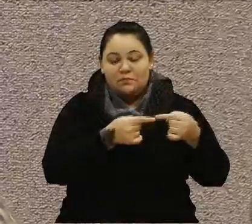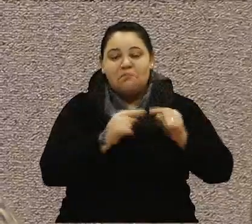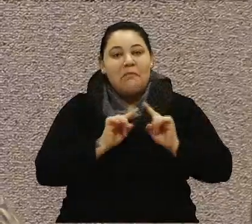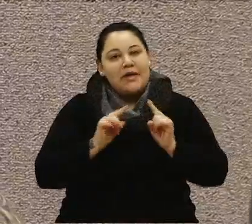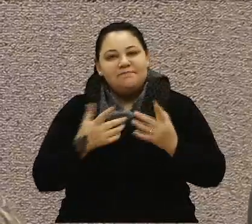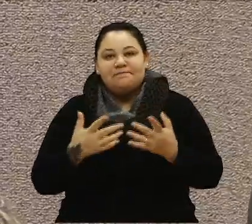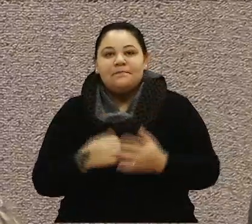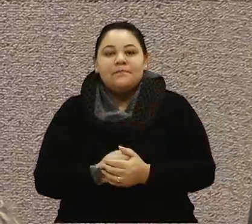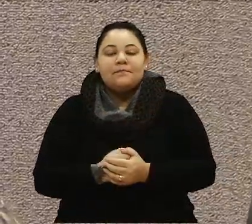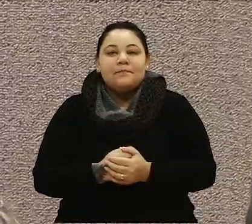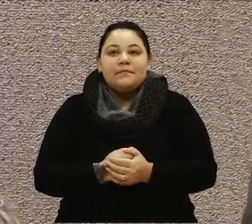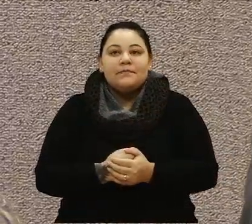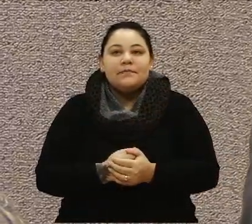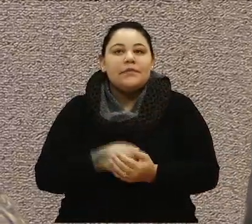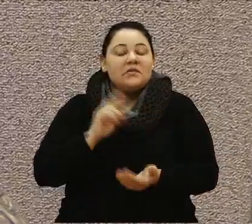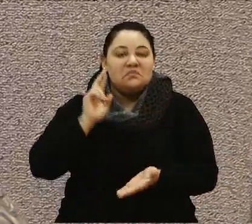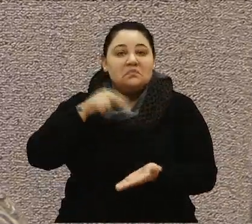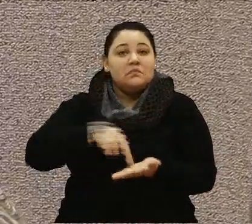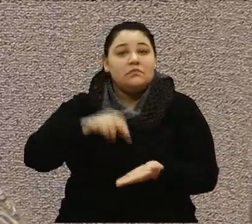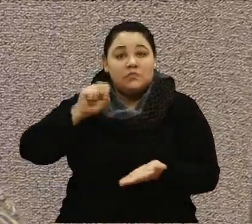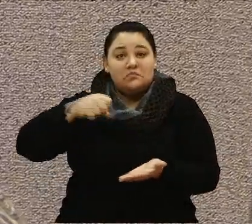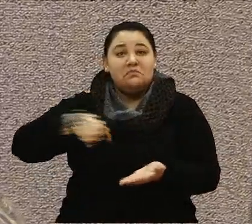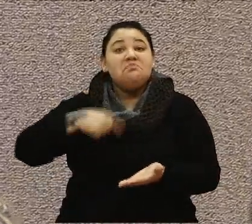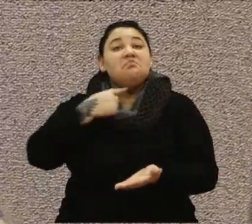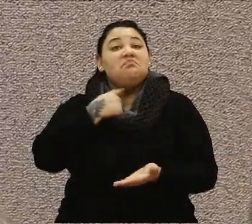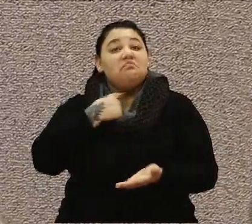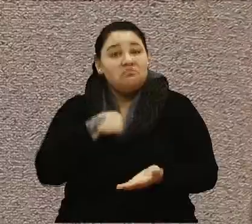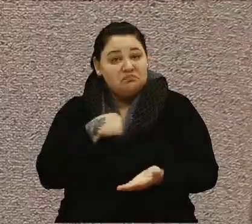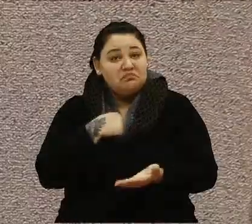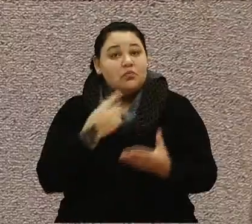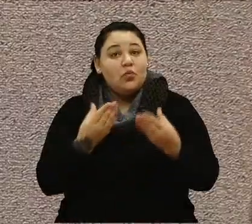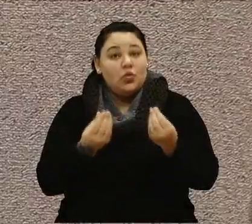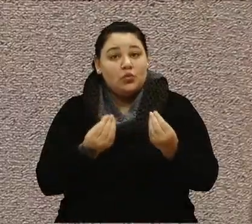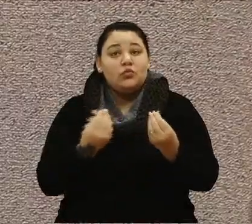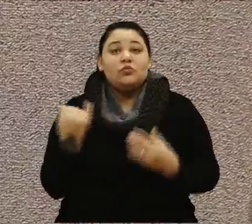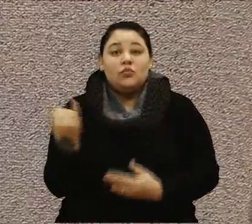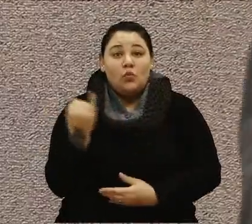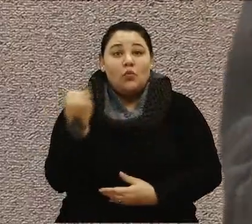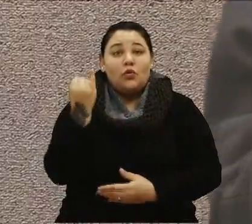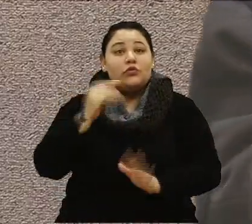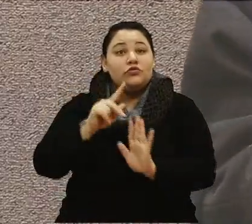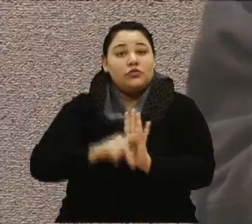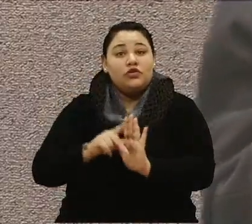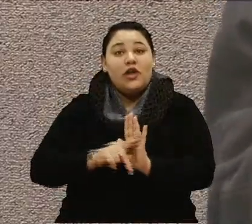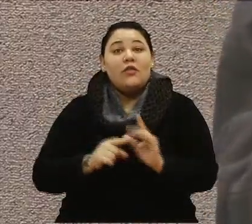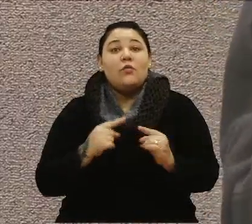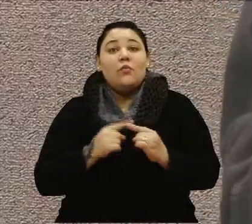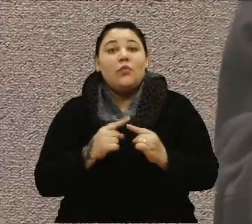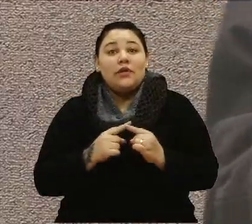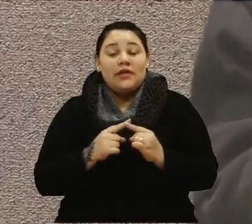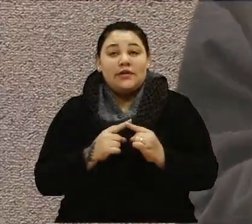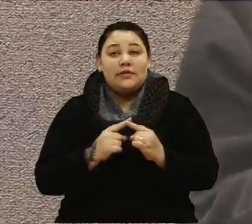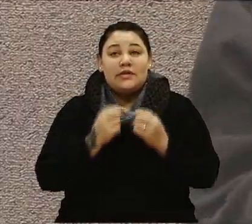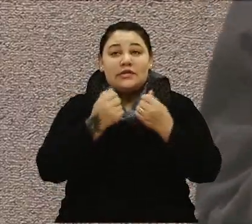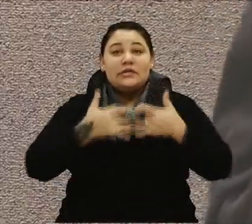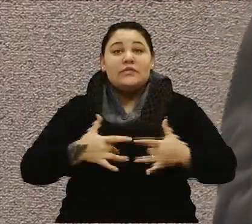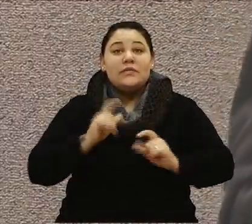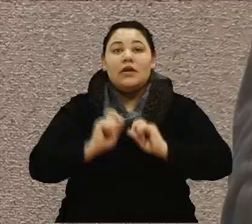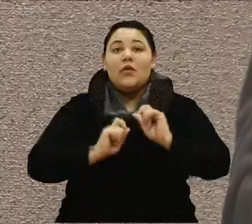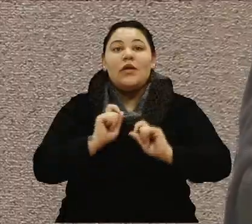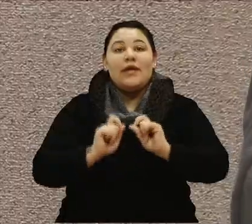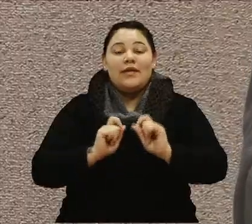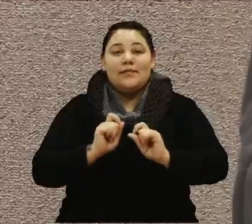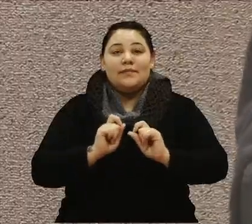que realmente eu gostei muito. É muito importante esse projeto, até porque ele abre um precedente bastante